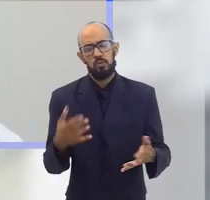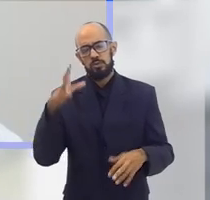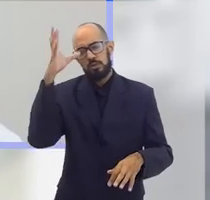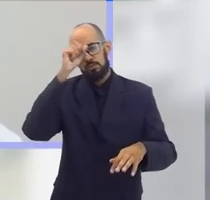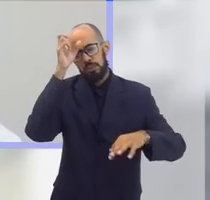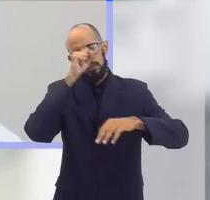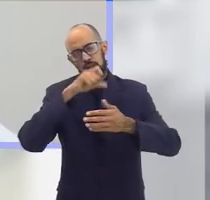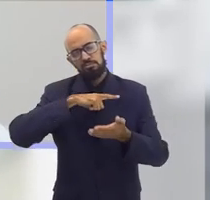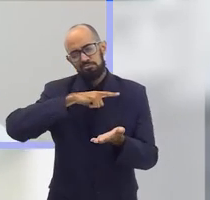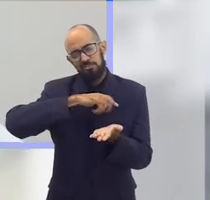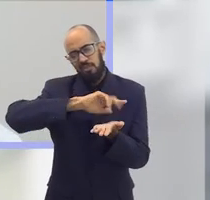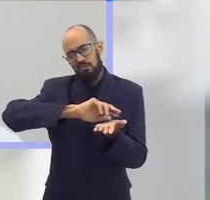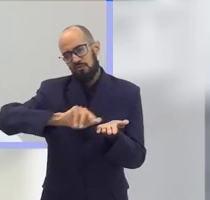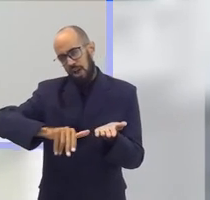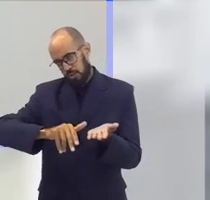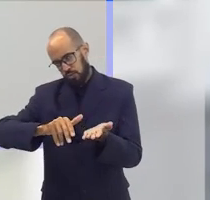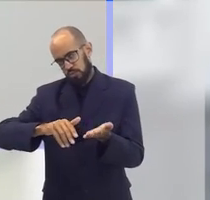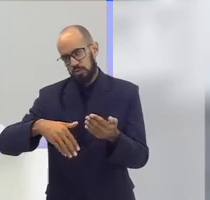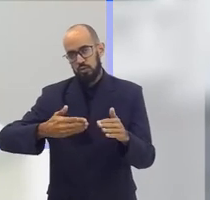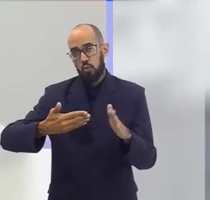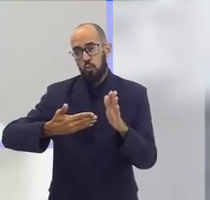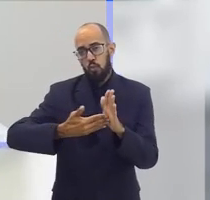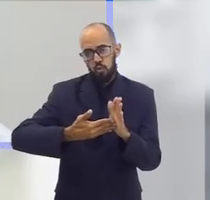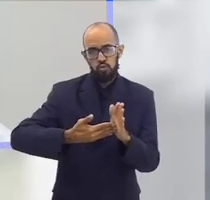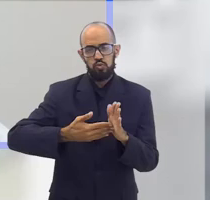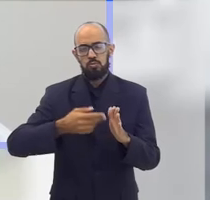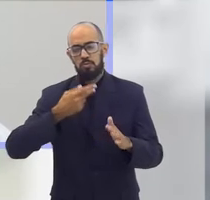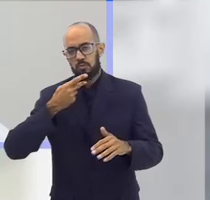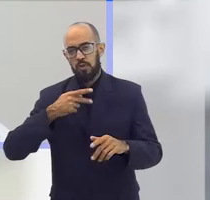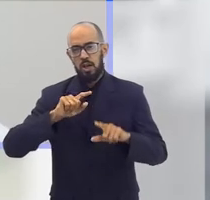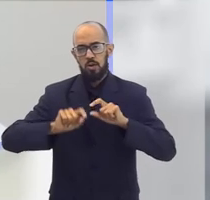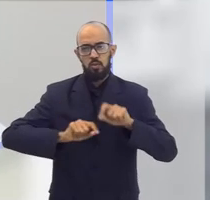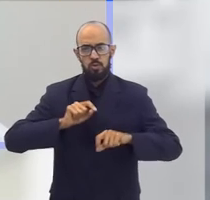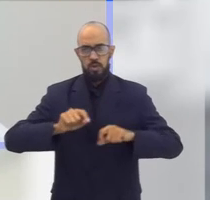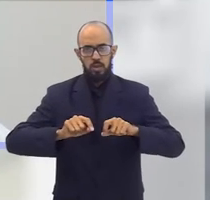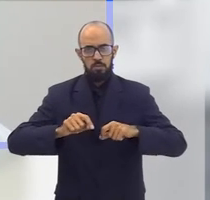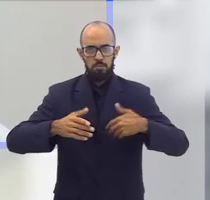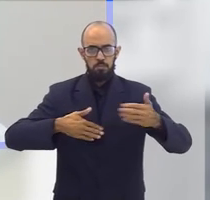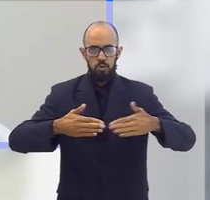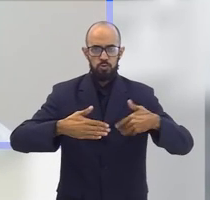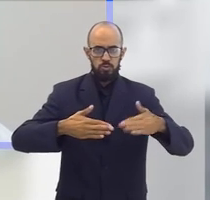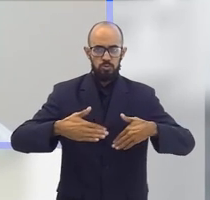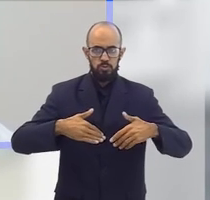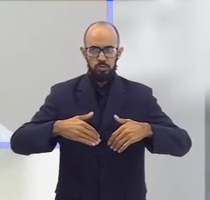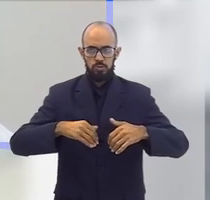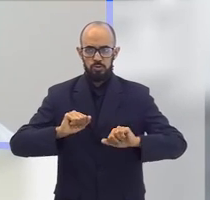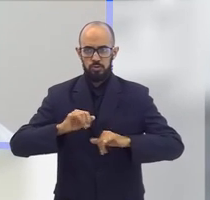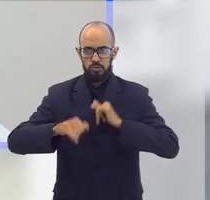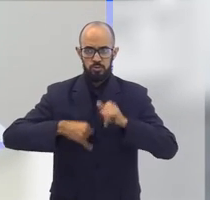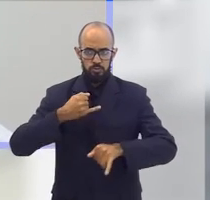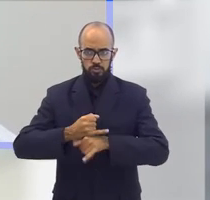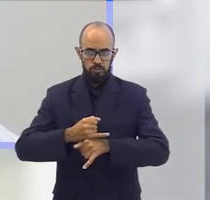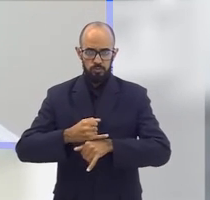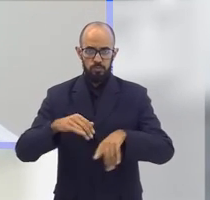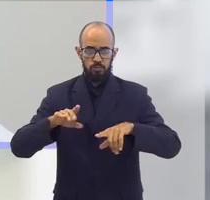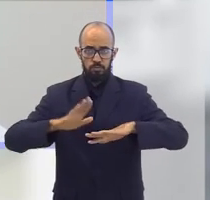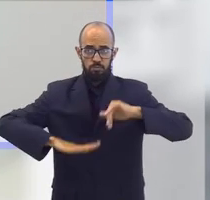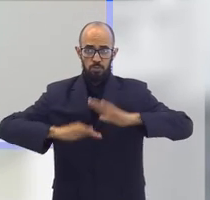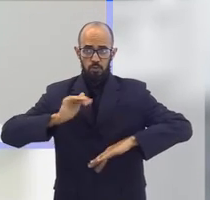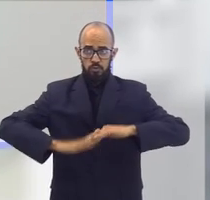os aprendizados são variados. Eu diria que o último, assim, para listar, produtividade, digitalização